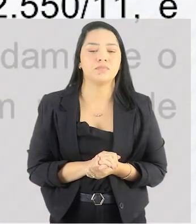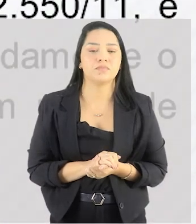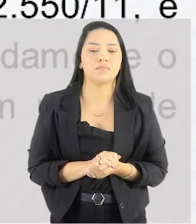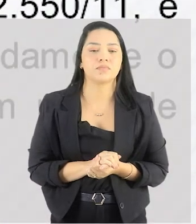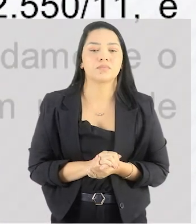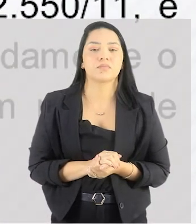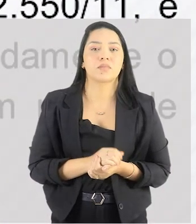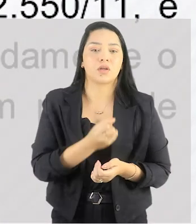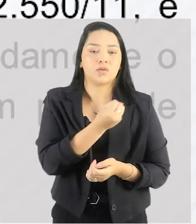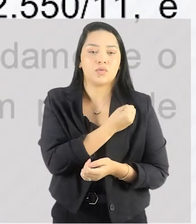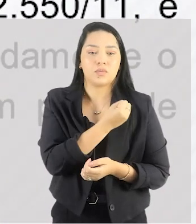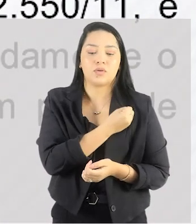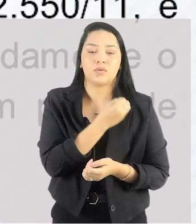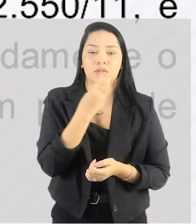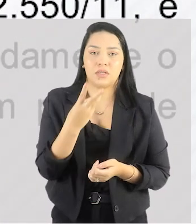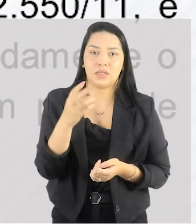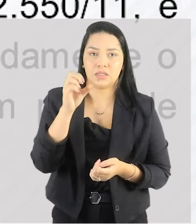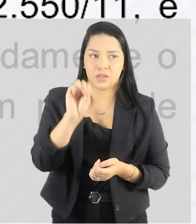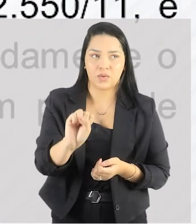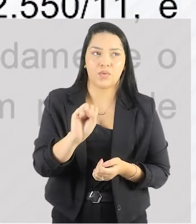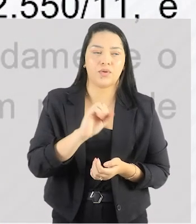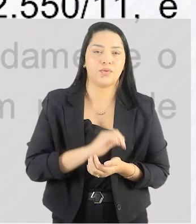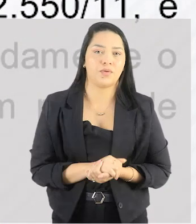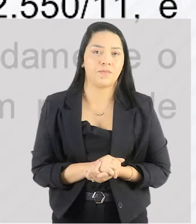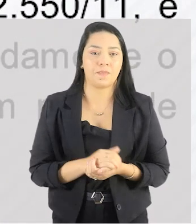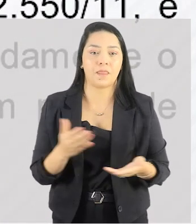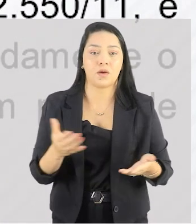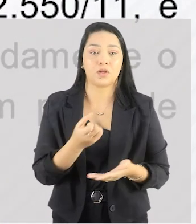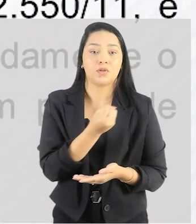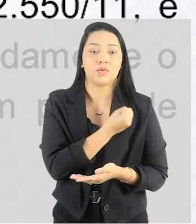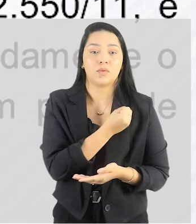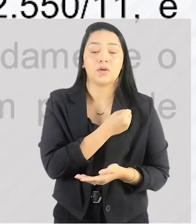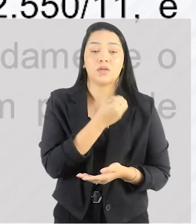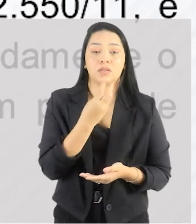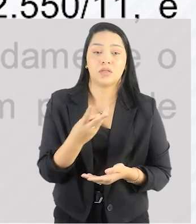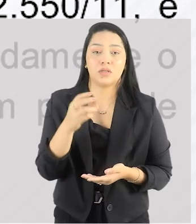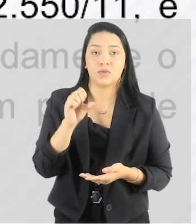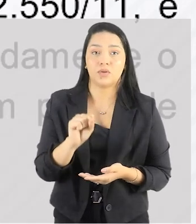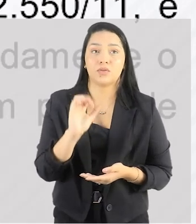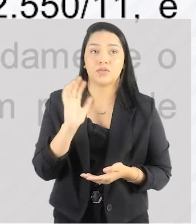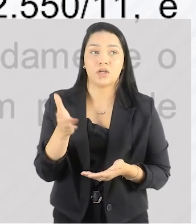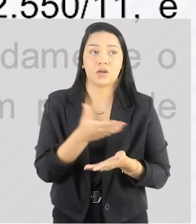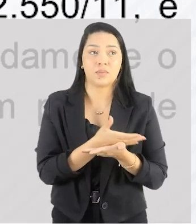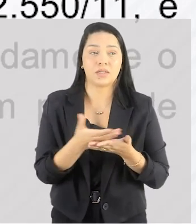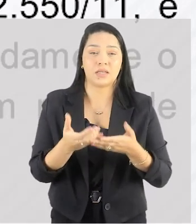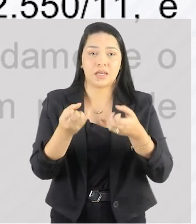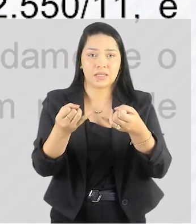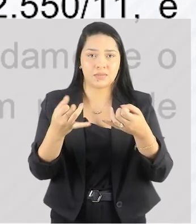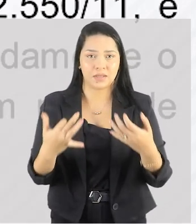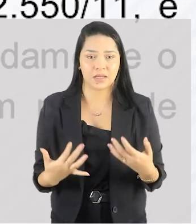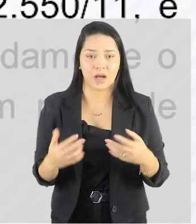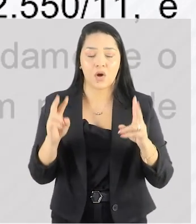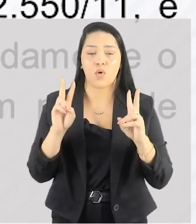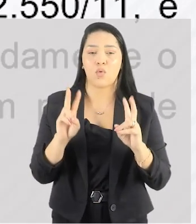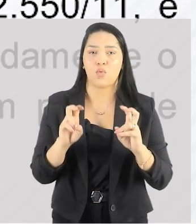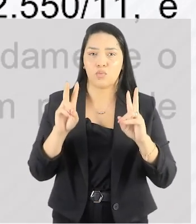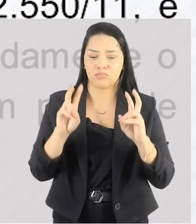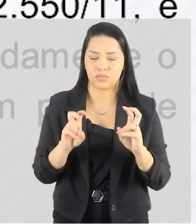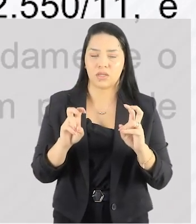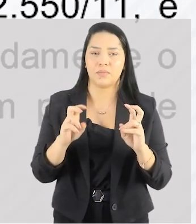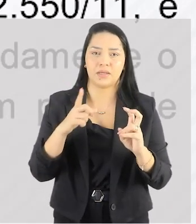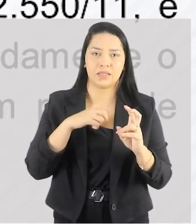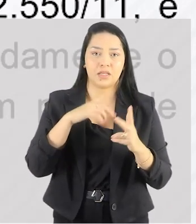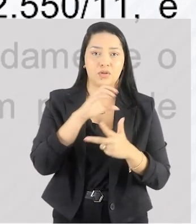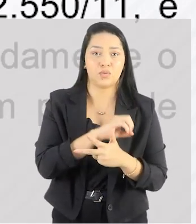Questão de número 38, tá? A questão de número 38, a gente já vai começar agora a falar, tá? Em um tema muito recorrente